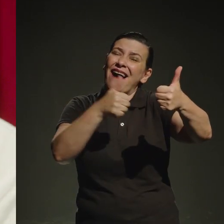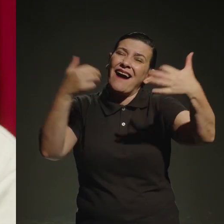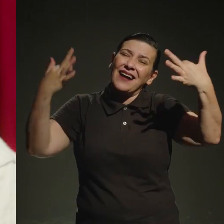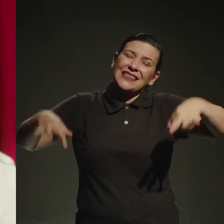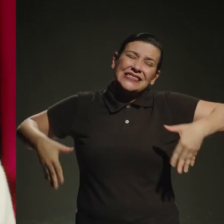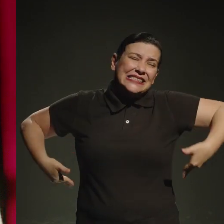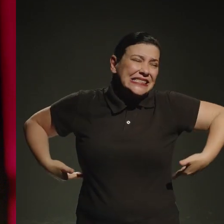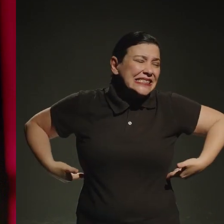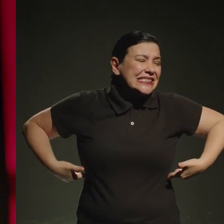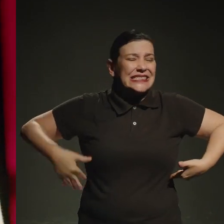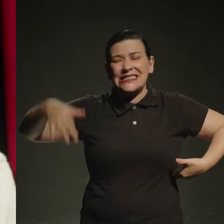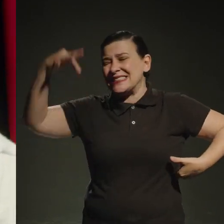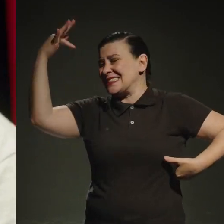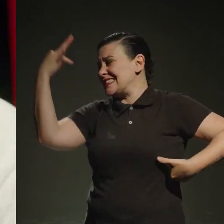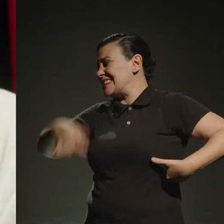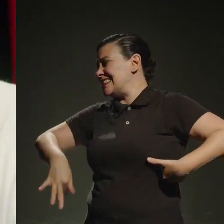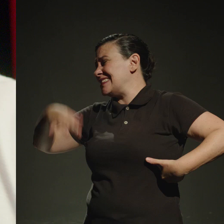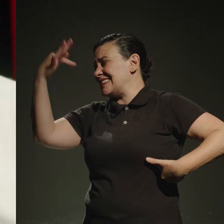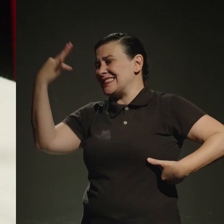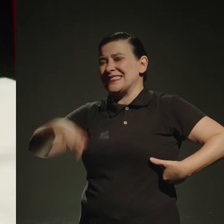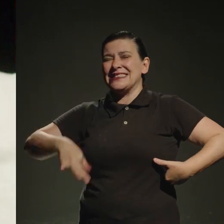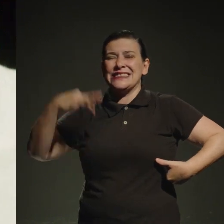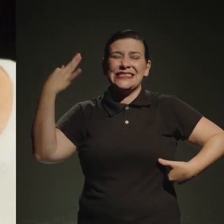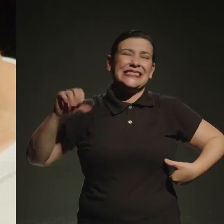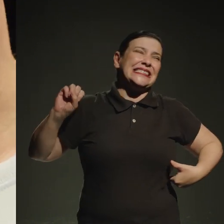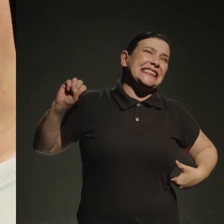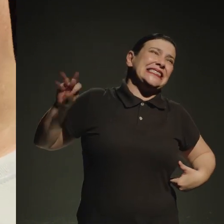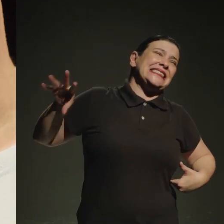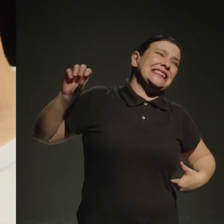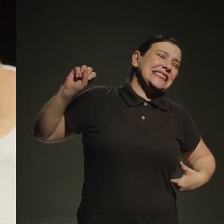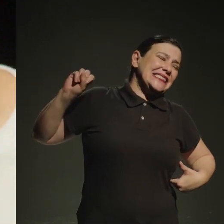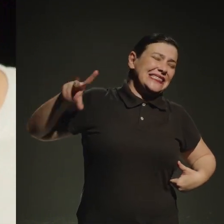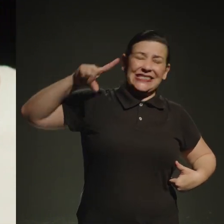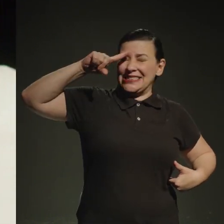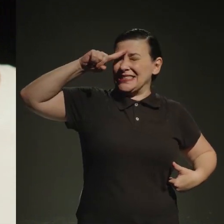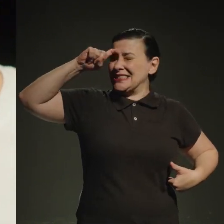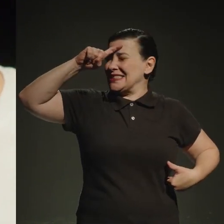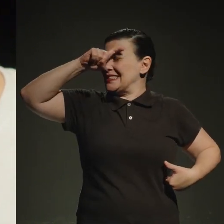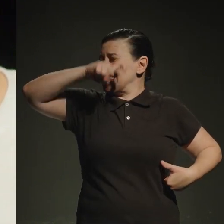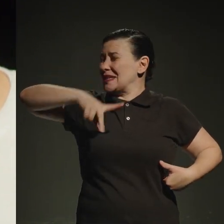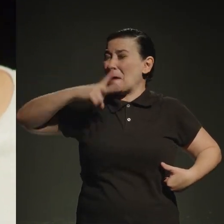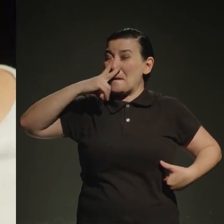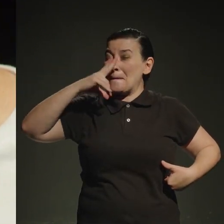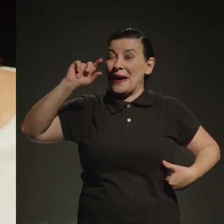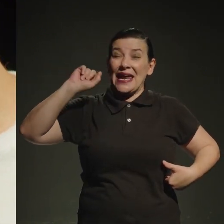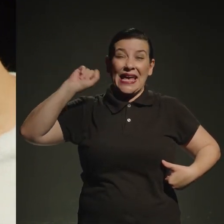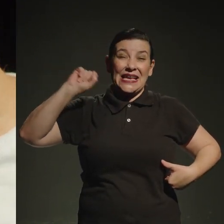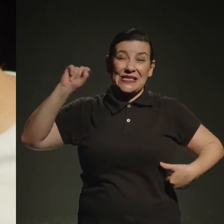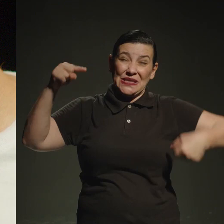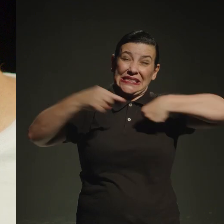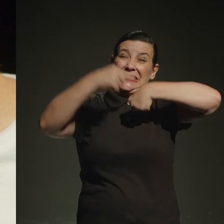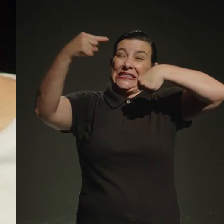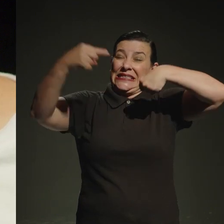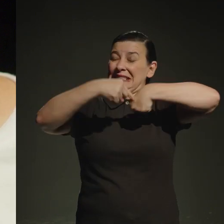meus quartos, como se algum namorote tu era sapateado flamengo sobre eles. Triste sina de